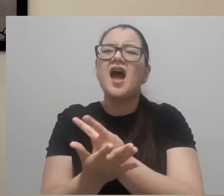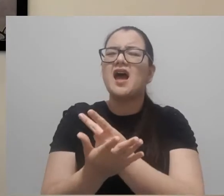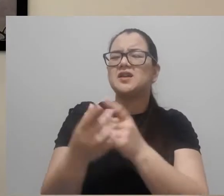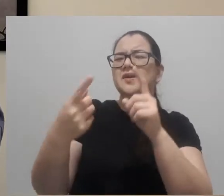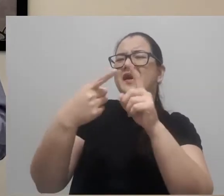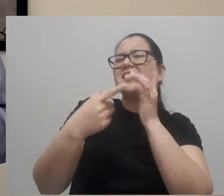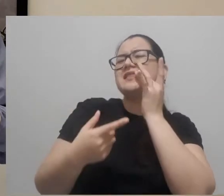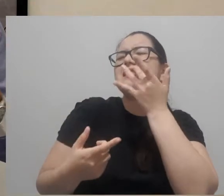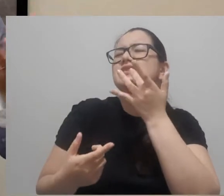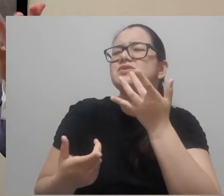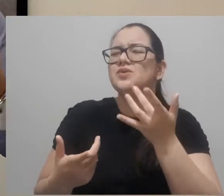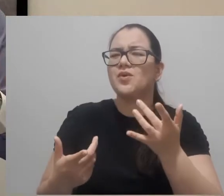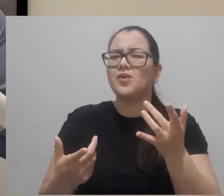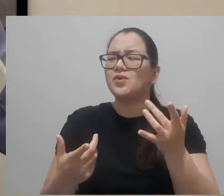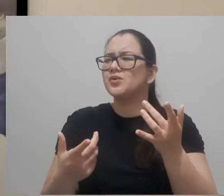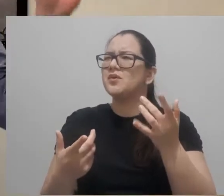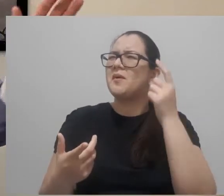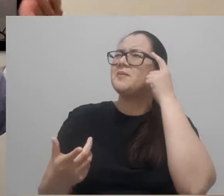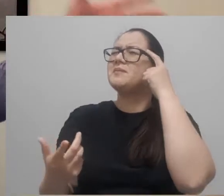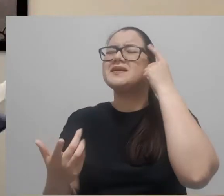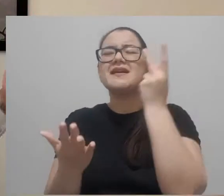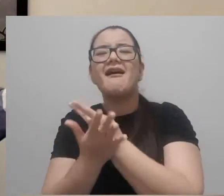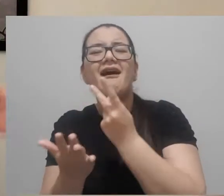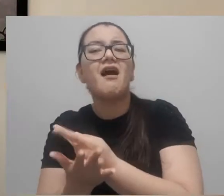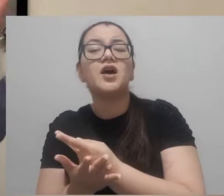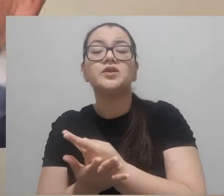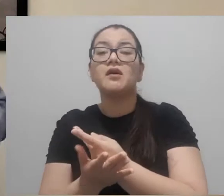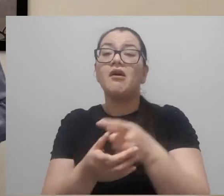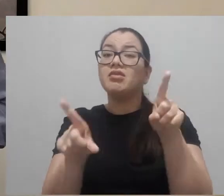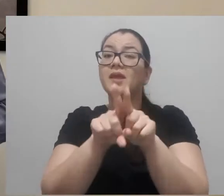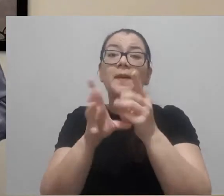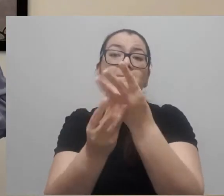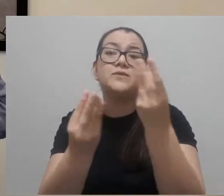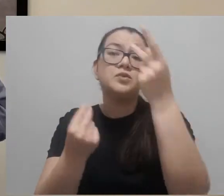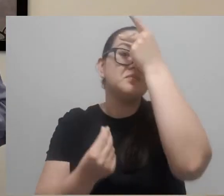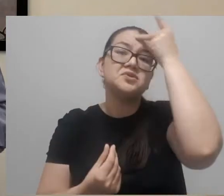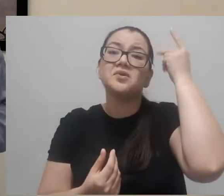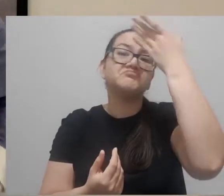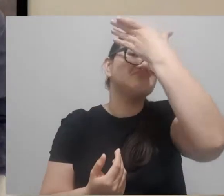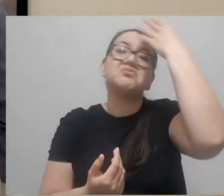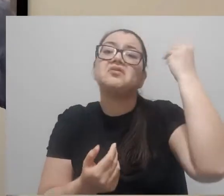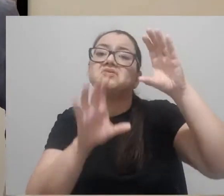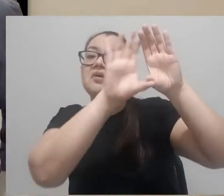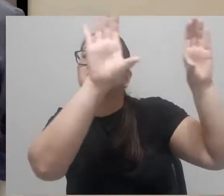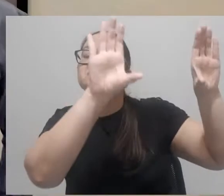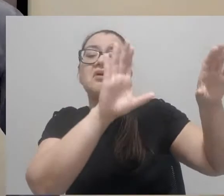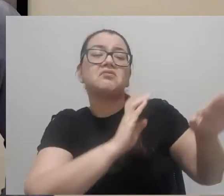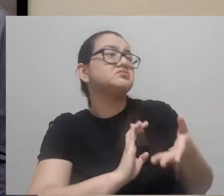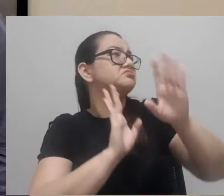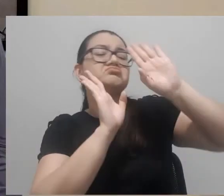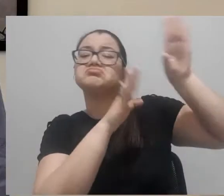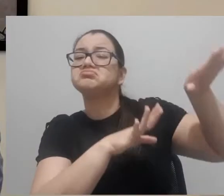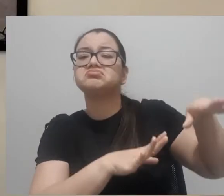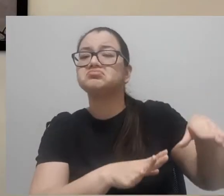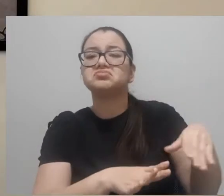tem muita gente que já deixou o céu para lá, não pensa mais, não conversa mais sobre o céu. Uma